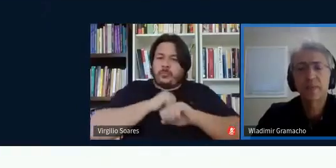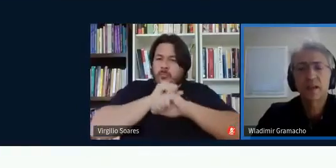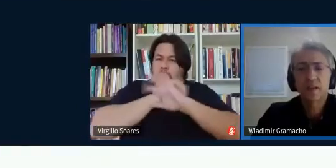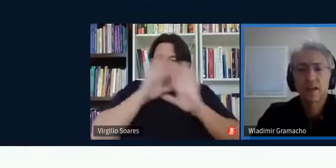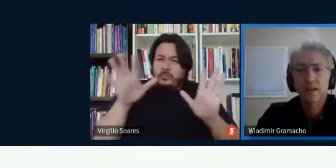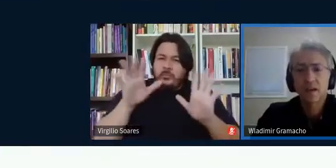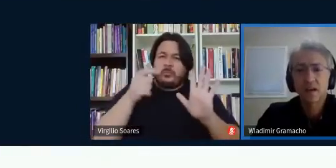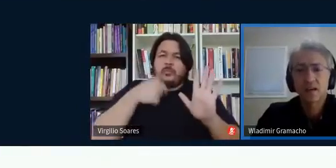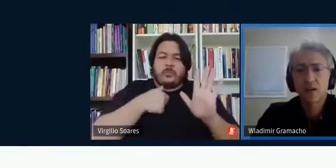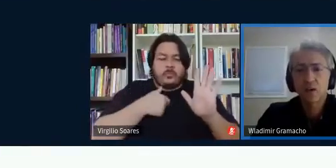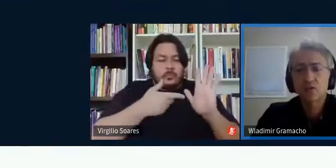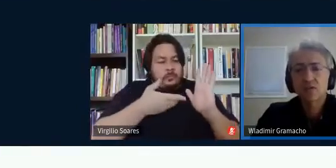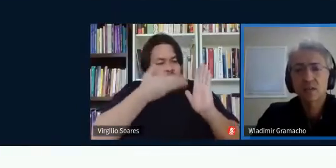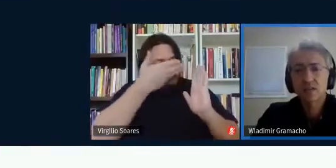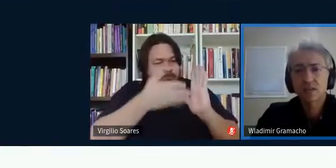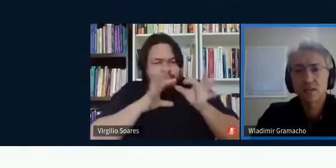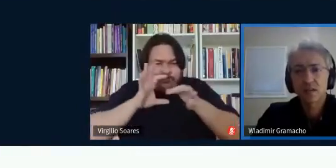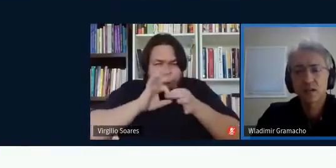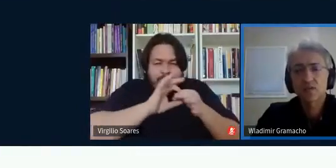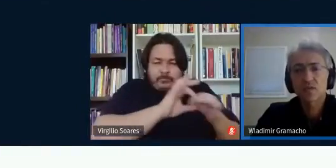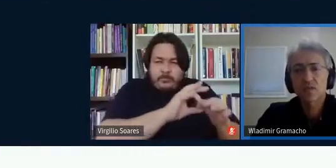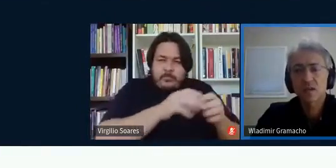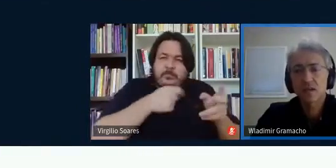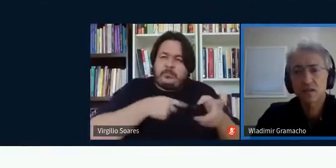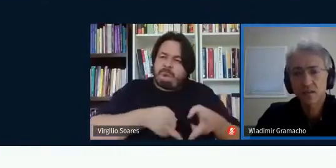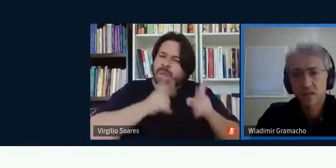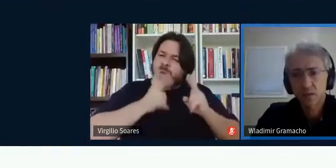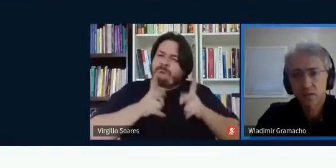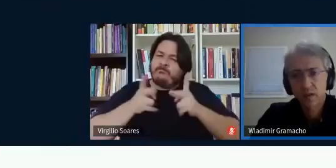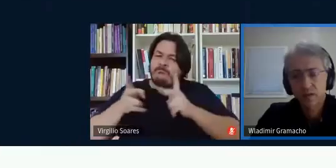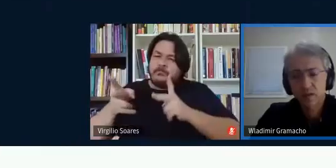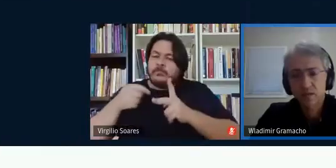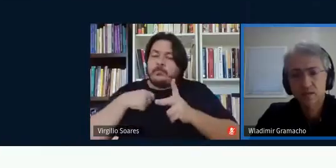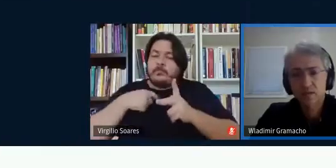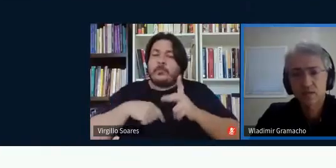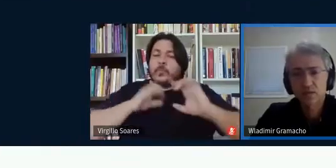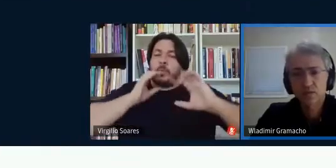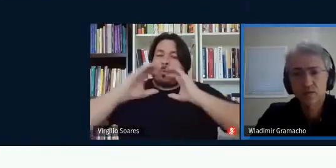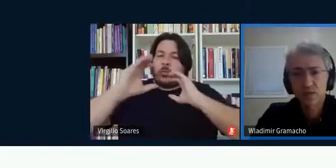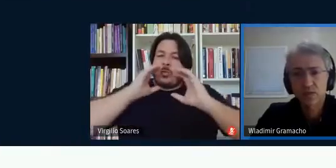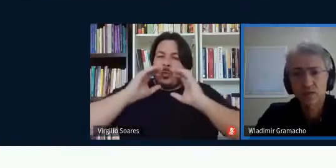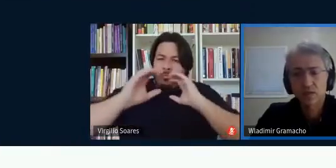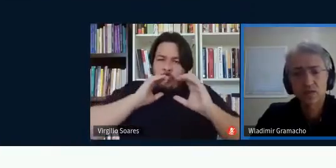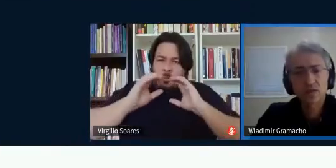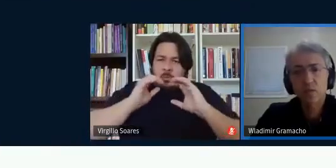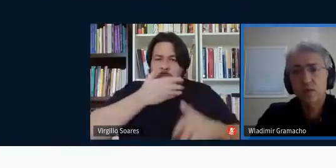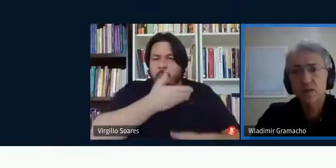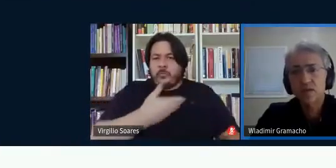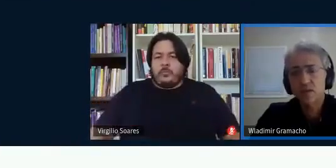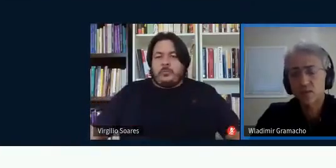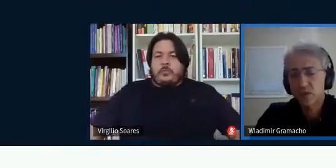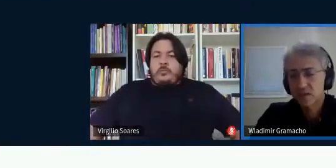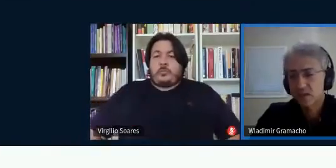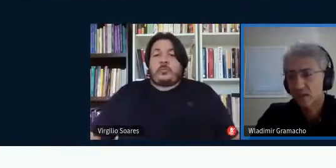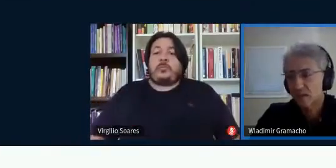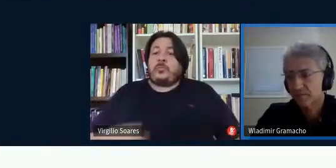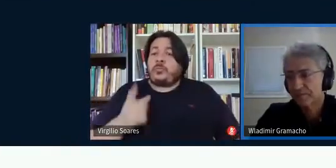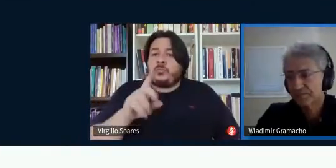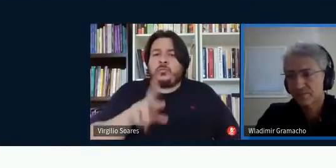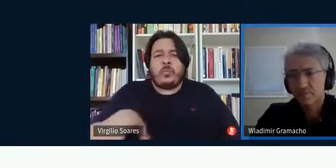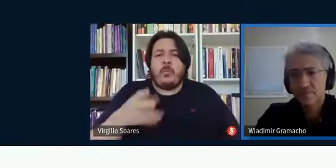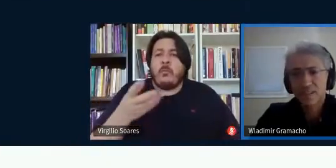concisão e constância, né, consistência da comunicação dos governos, né? Não são muitas as ações